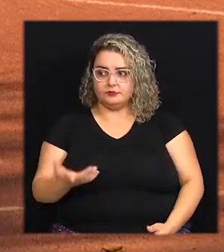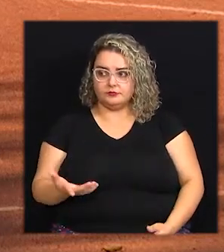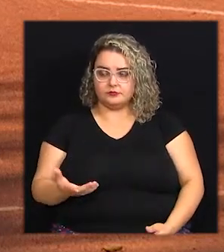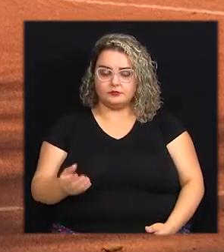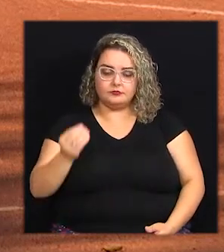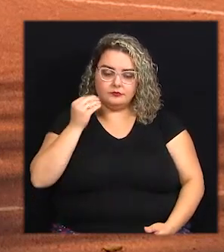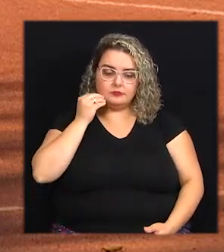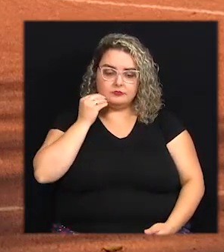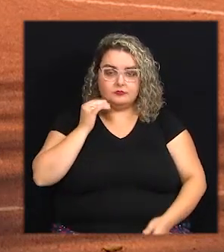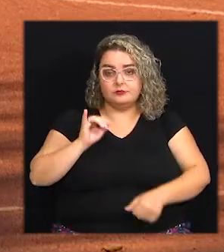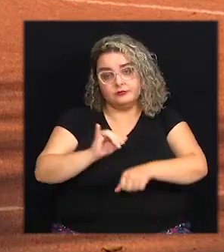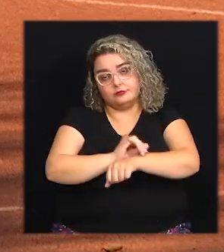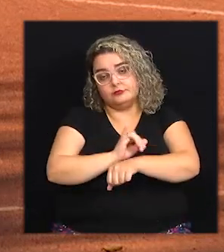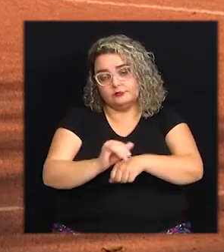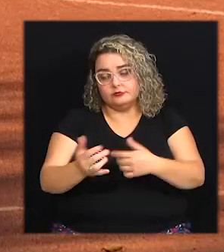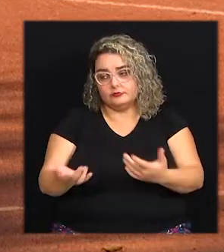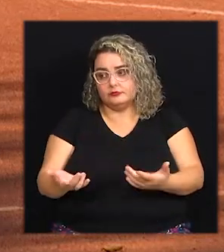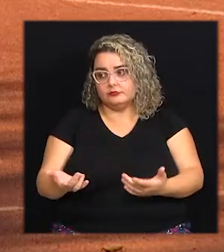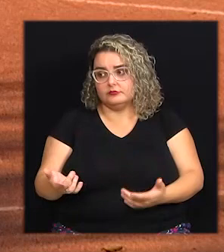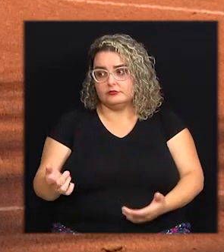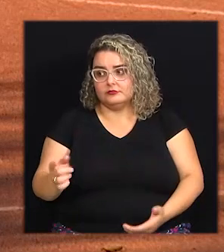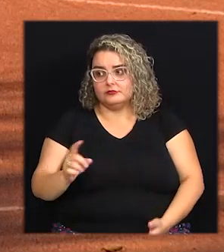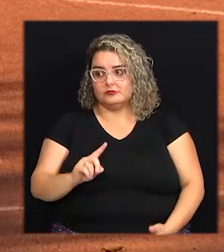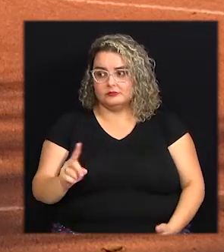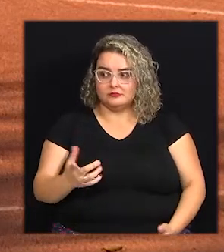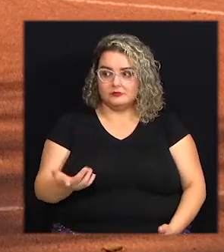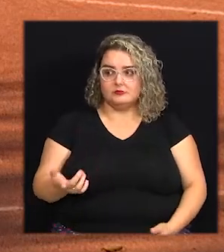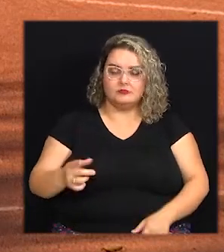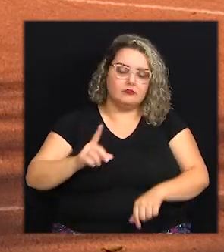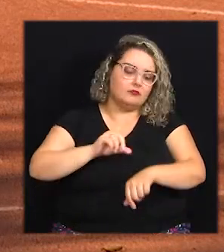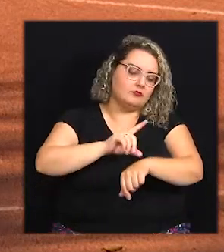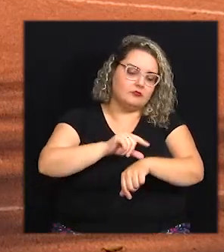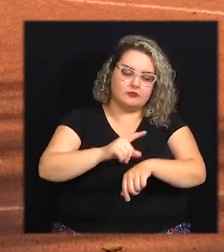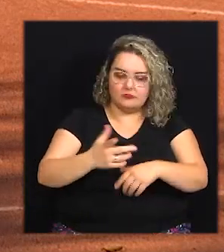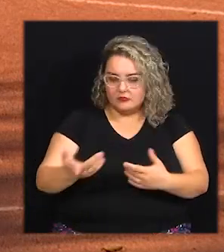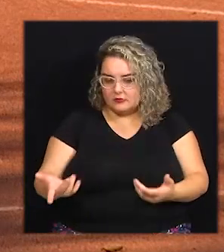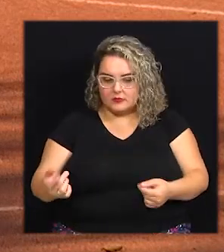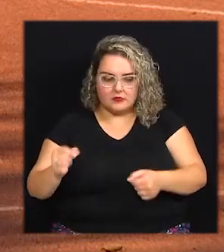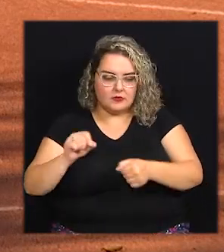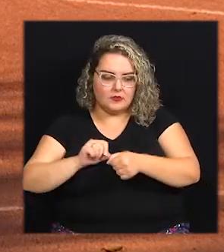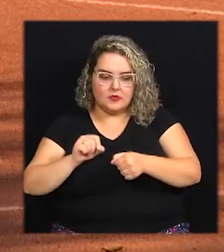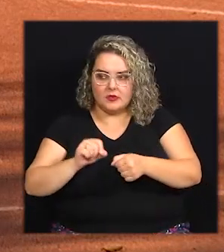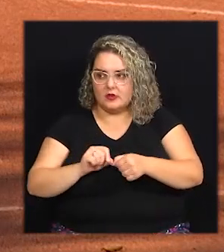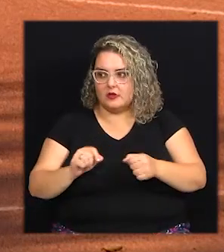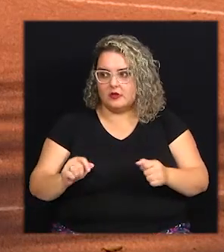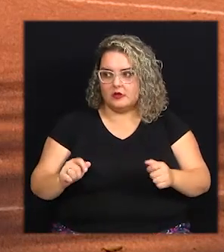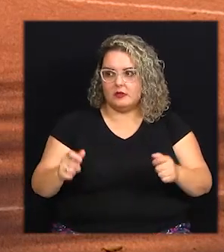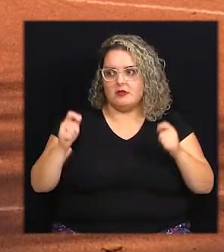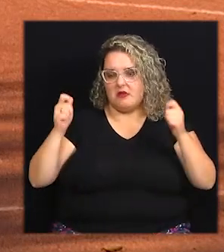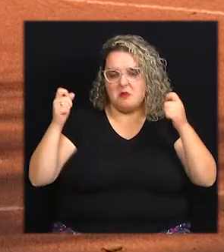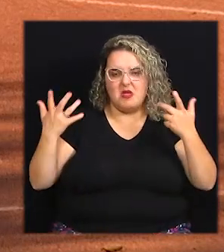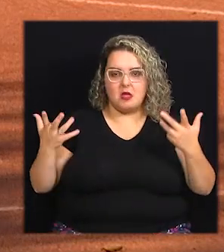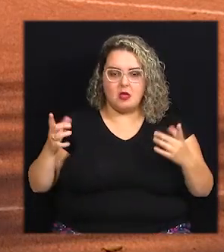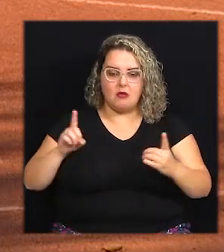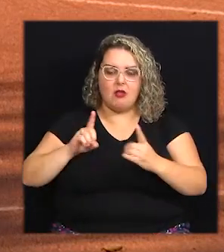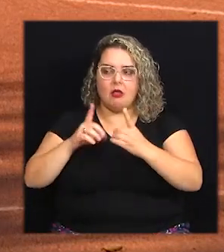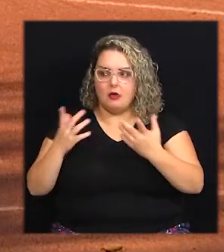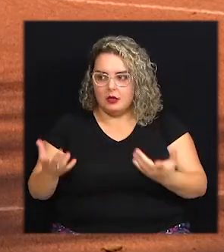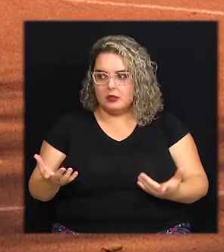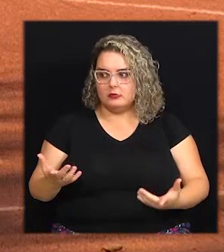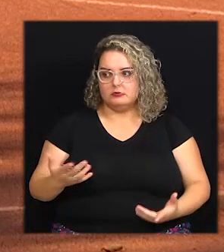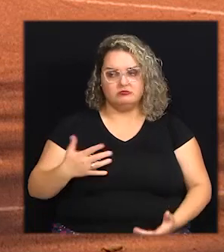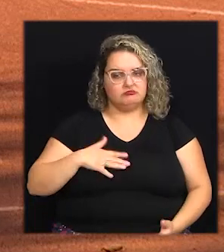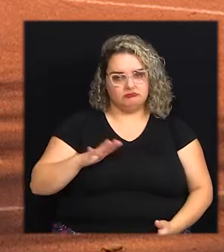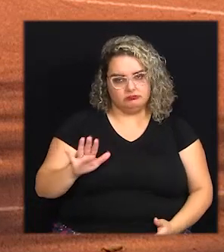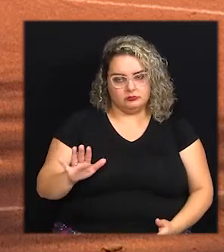que tentar utilizar esses métodos, né? Que não atrasar, fazer comemorar na cara, que geralmente